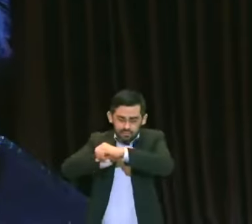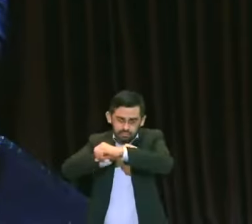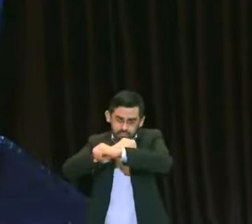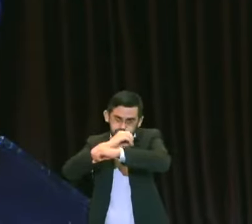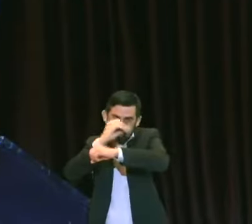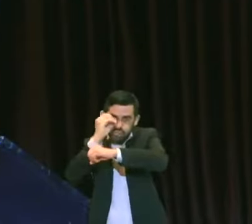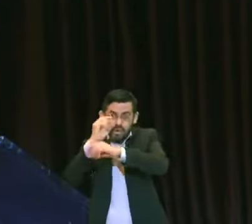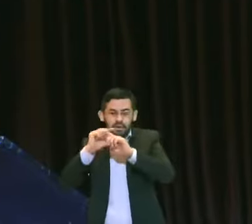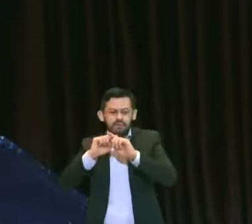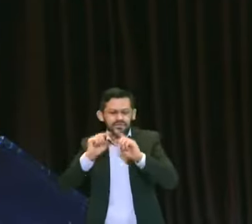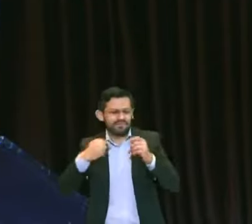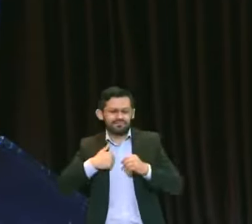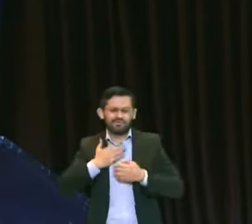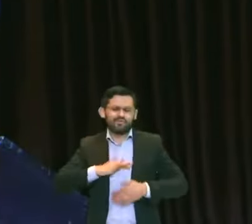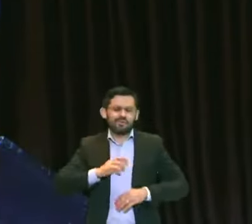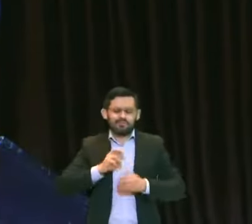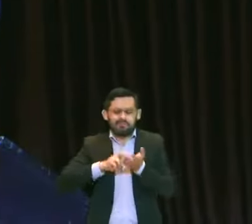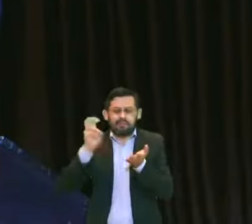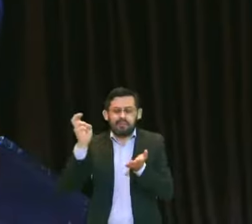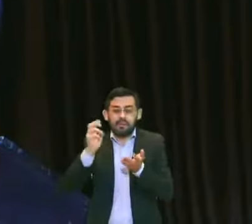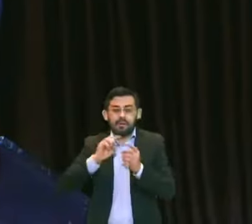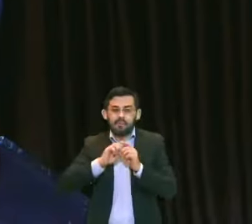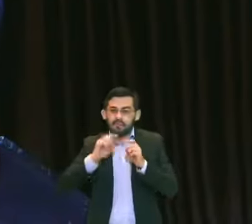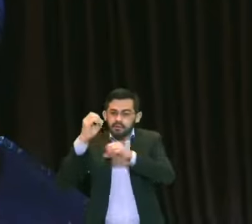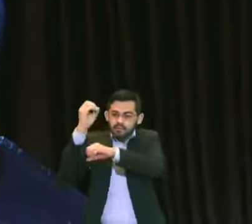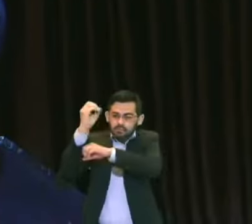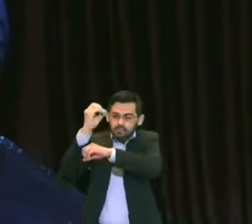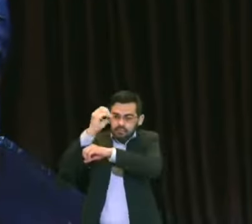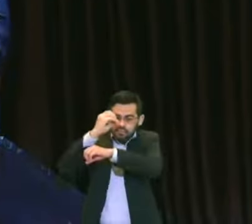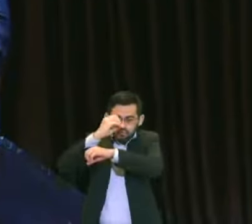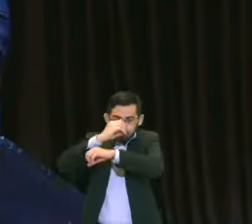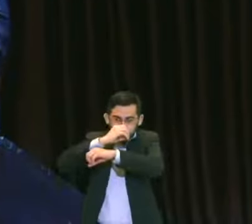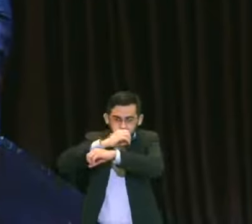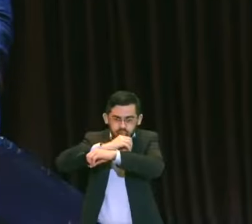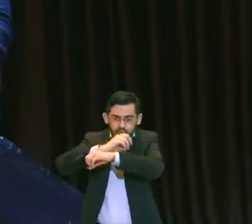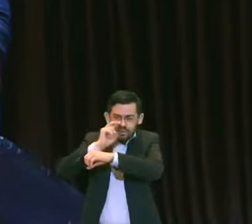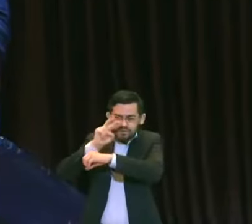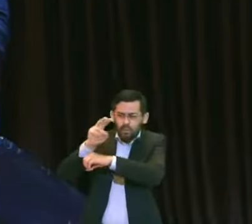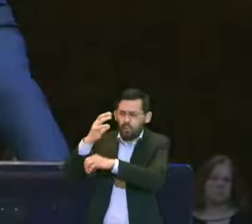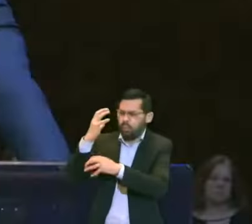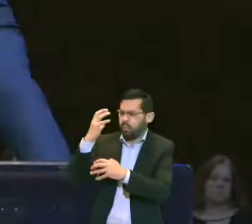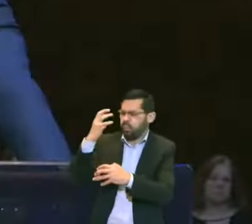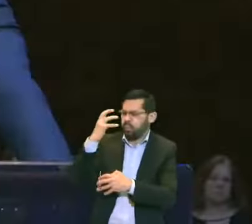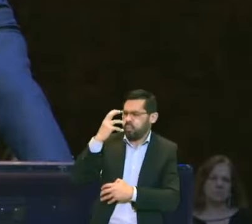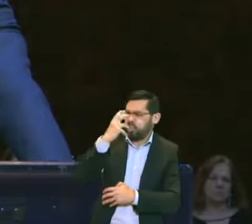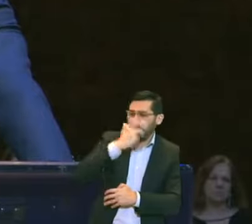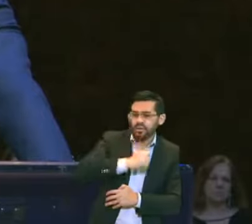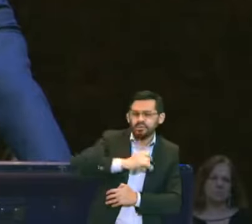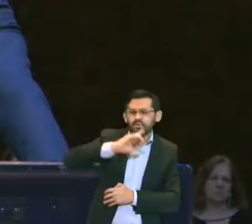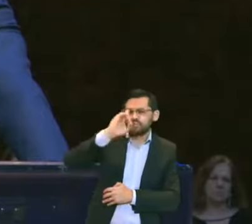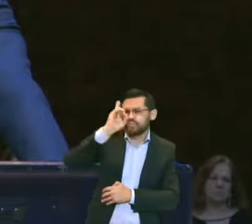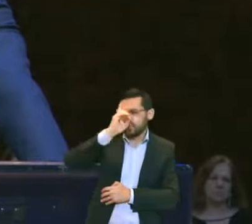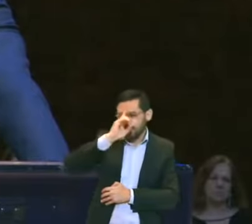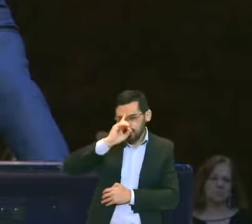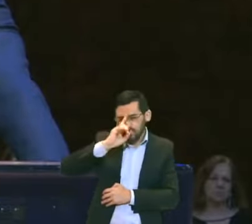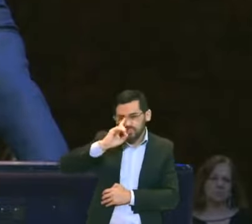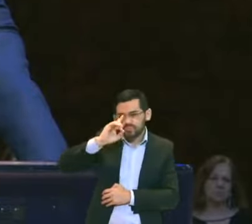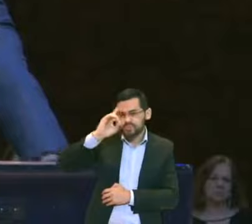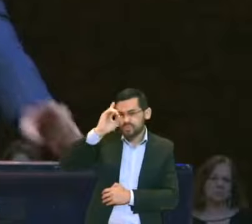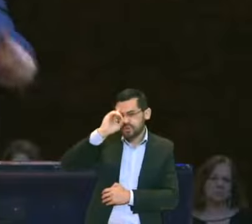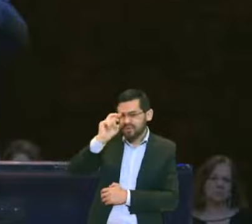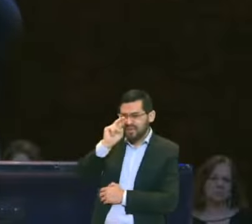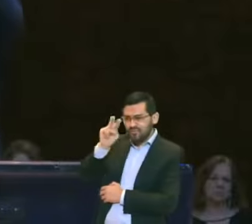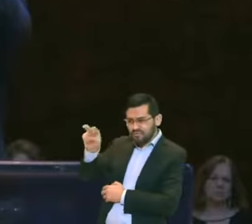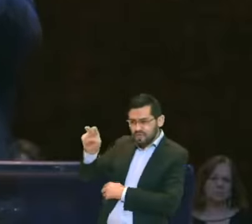Mas o pôr do sol do lugar onde eu estou é maravilhoso. E todos os dias eu louvo